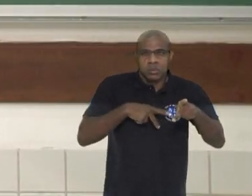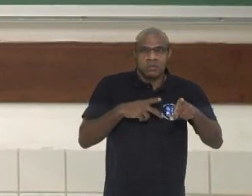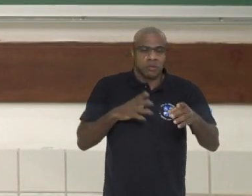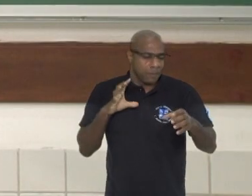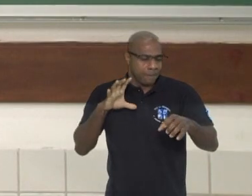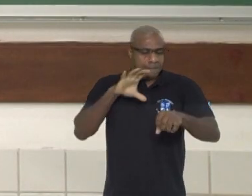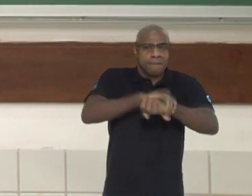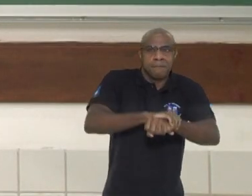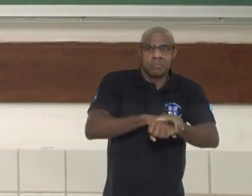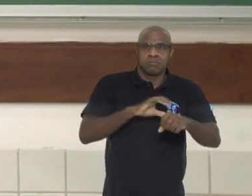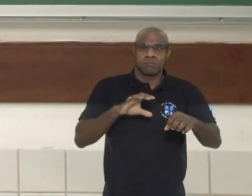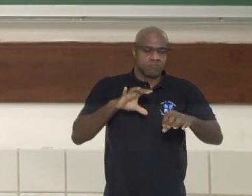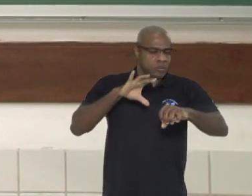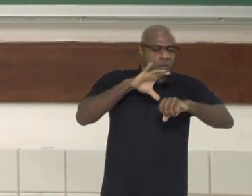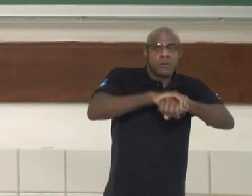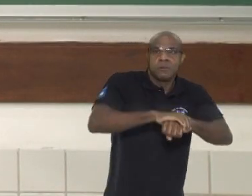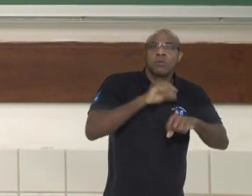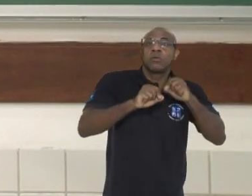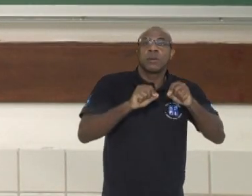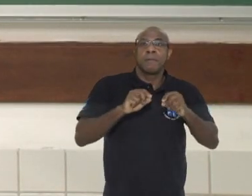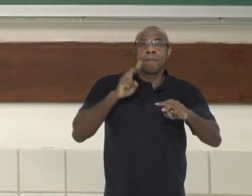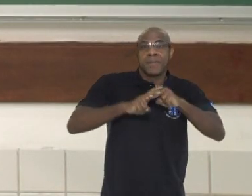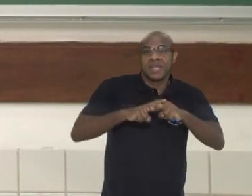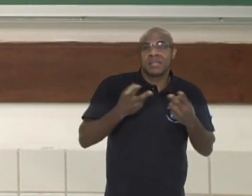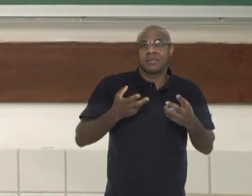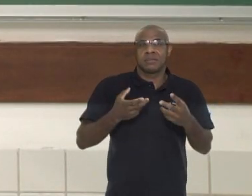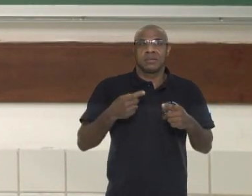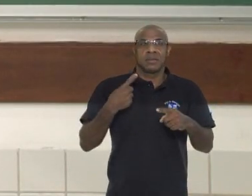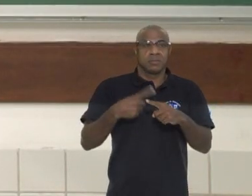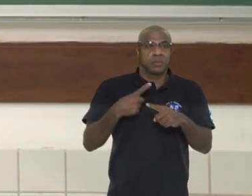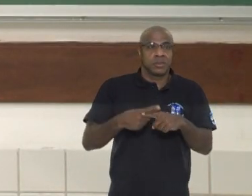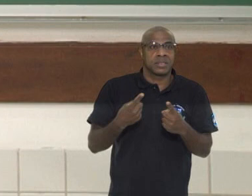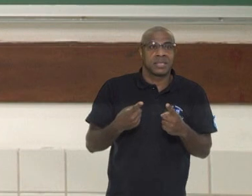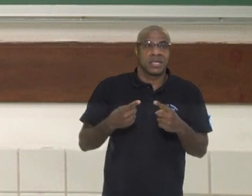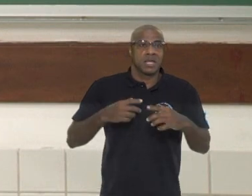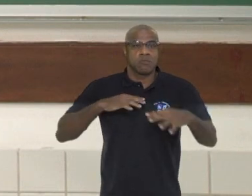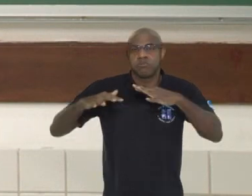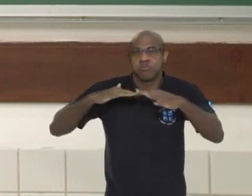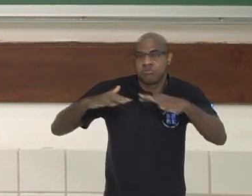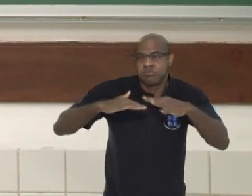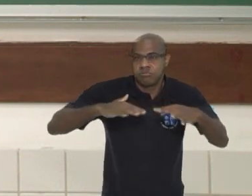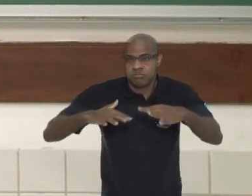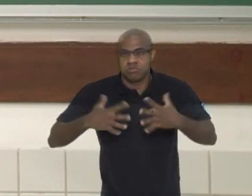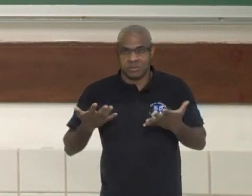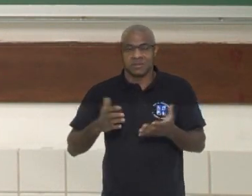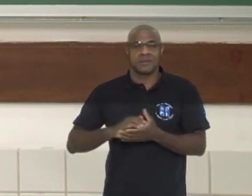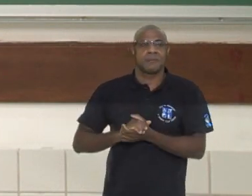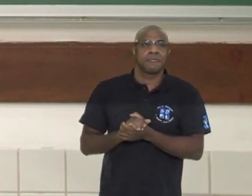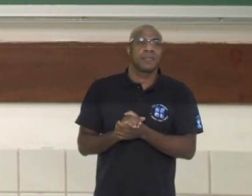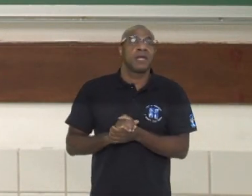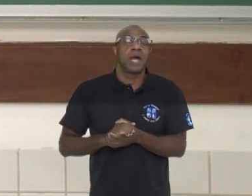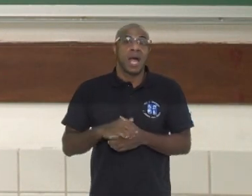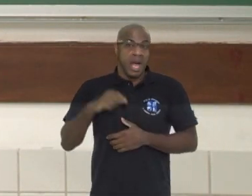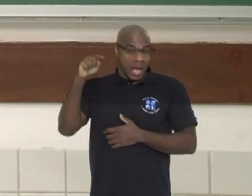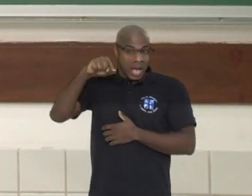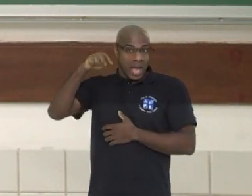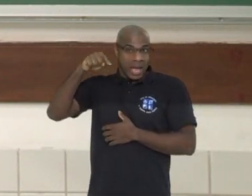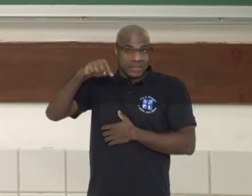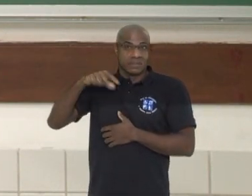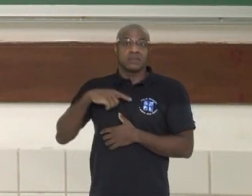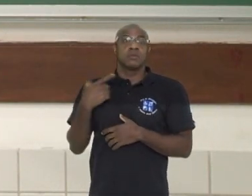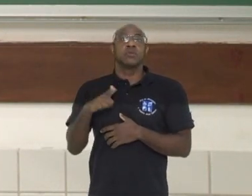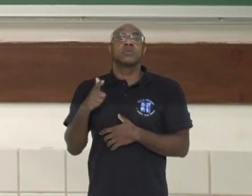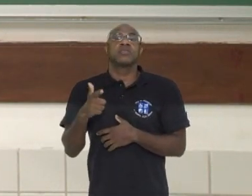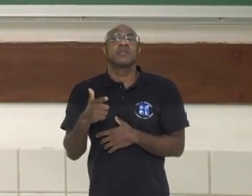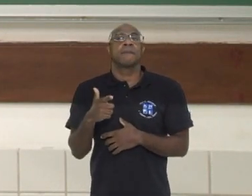gente, o movimento ainda não tinha pego em armas e atacado os